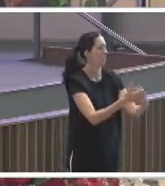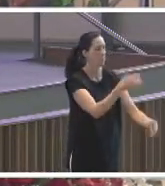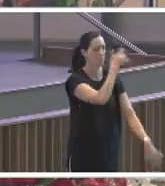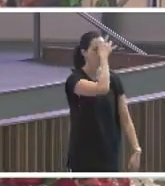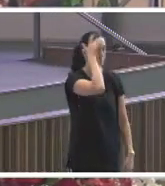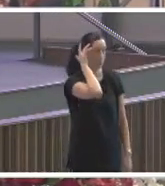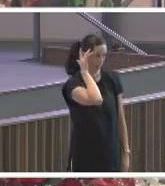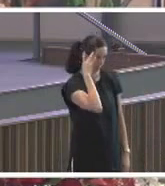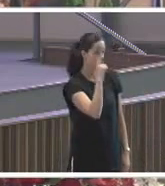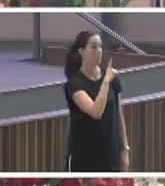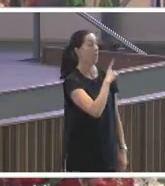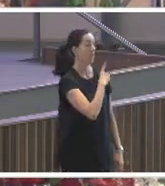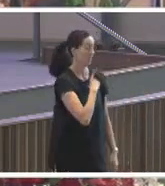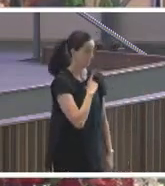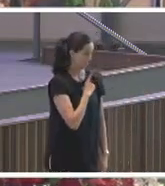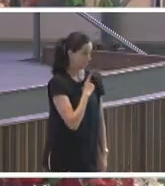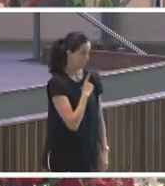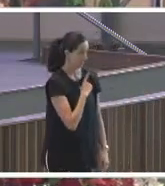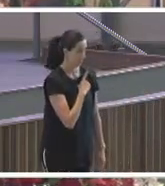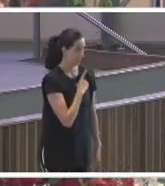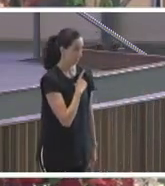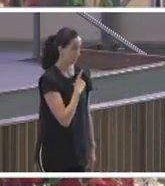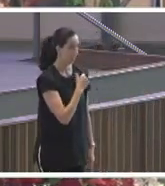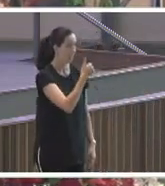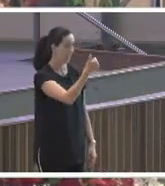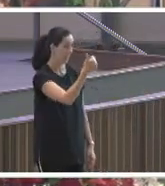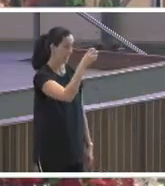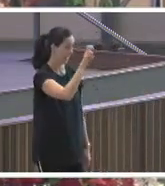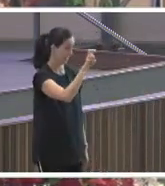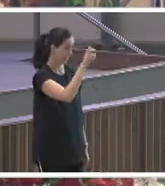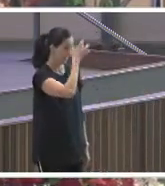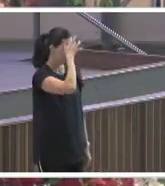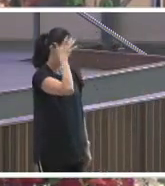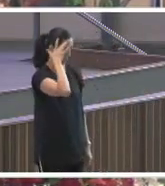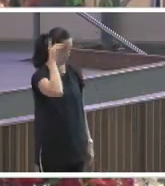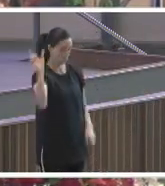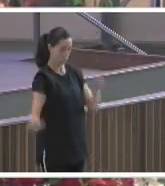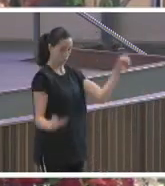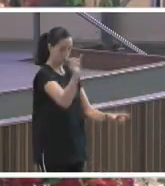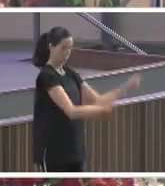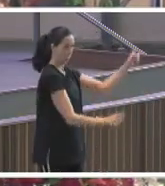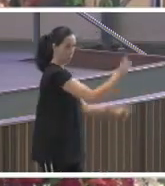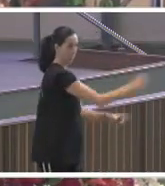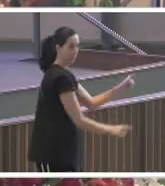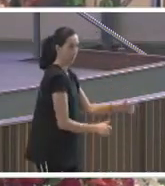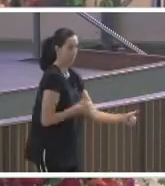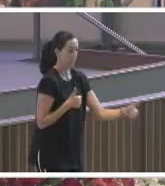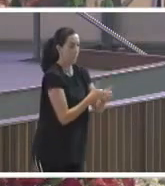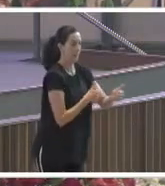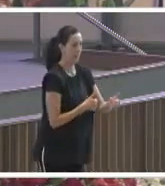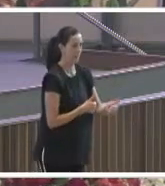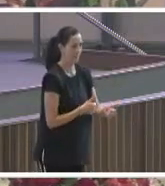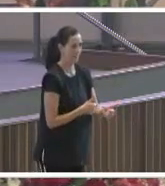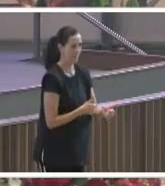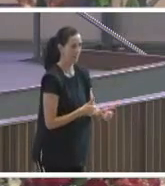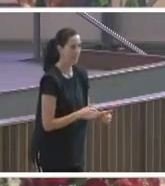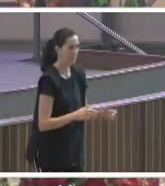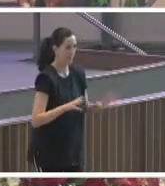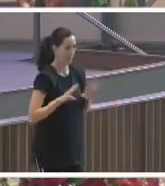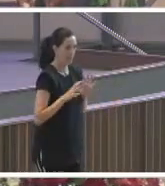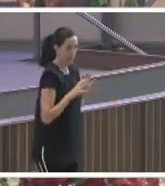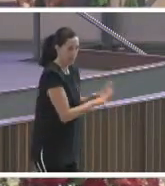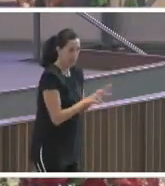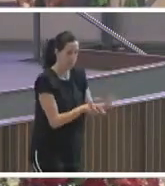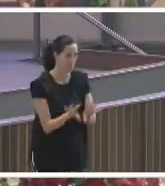tem pelo menos 15 pessoas que estão diretamente sob a sua influência.